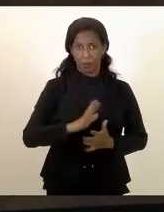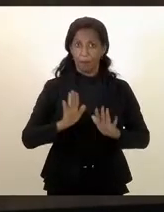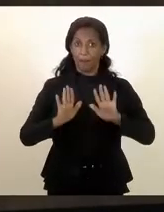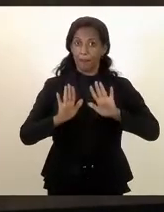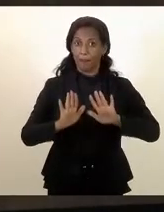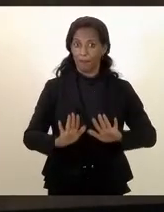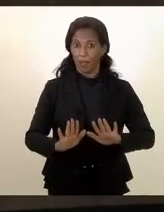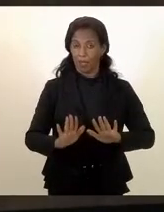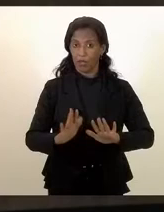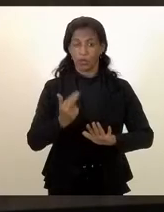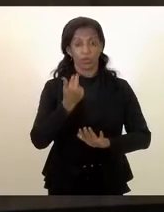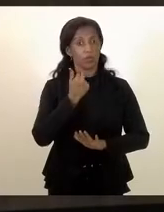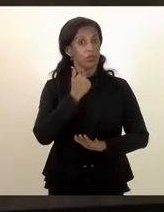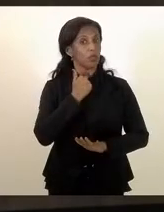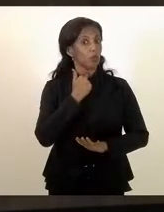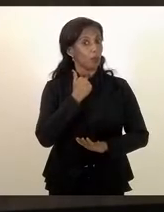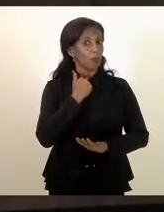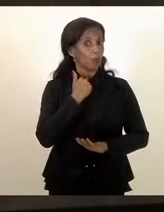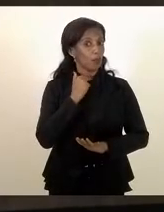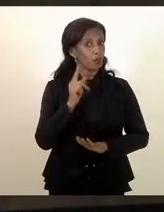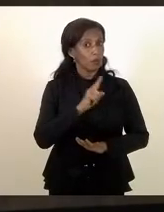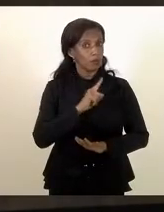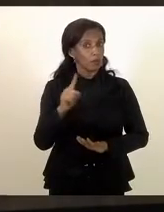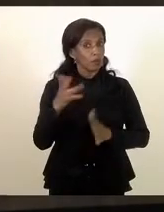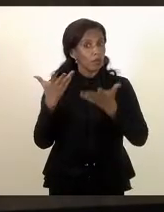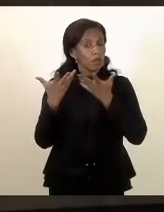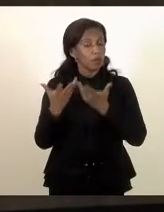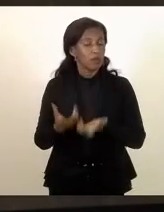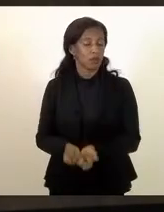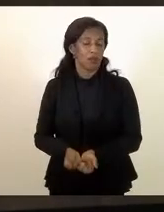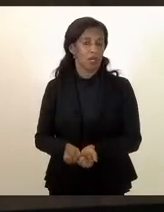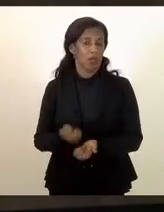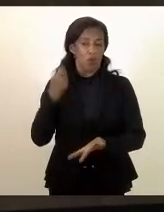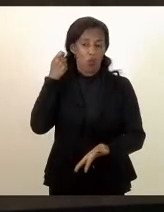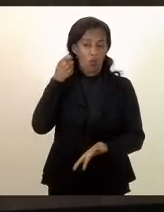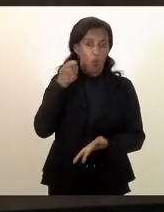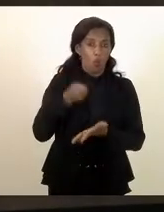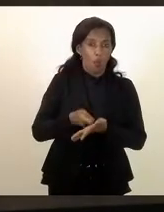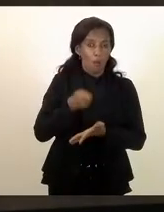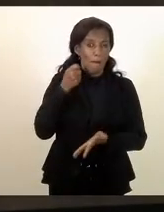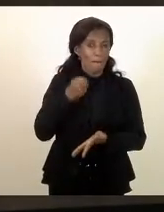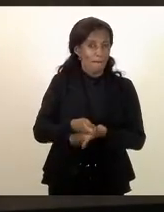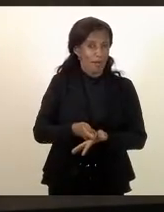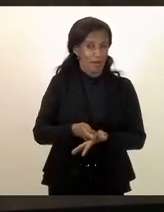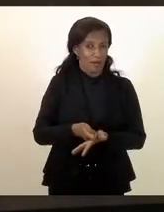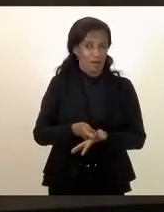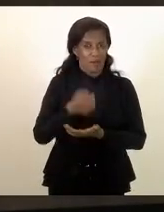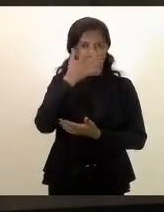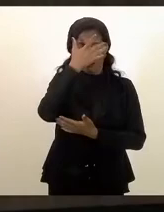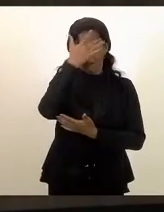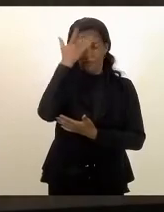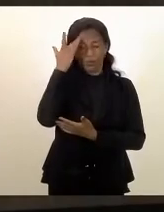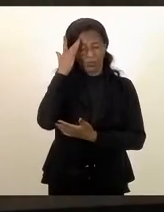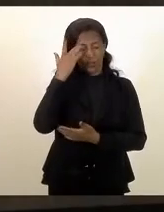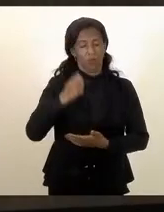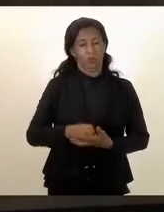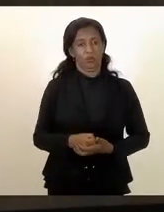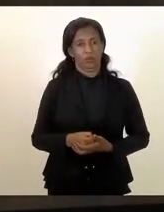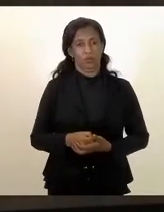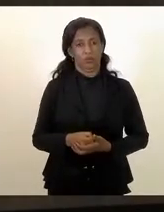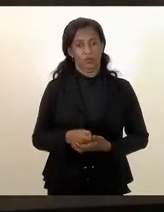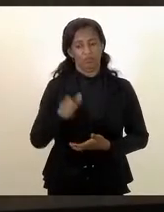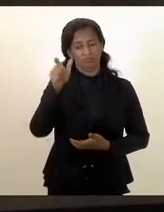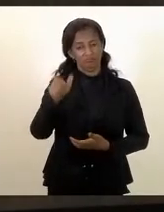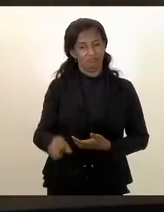nós não podemos que nós não podemos aceitar é que obriguem as pessoas a fazer aquilo que elas não